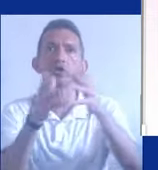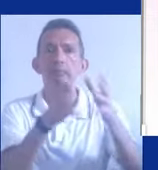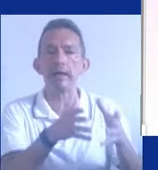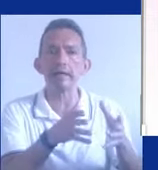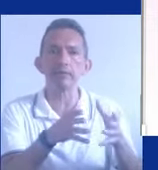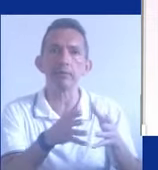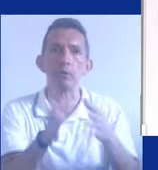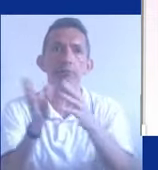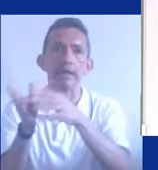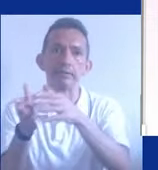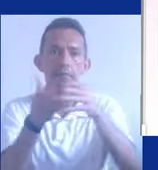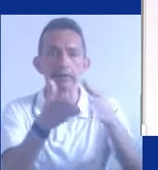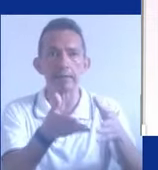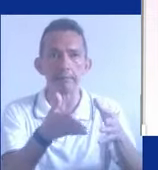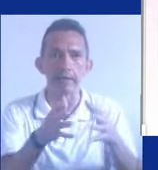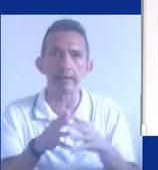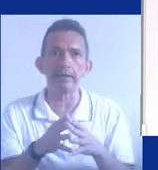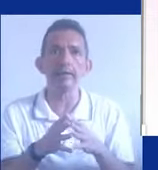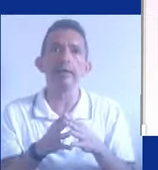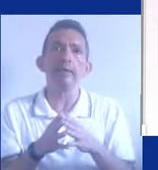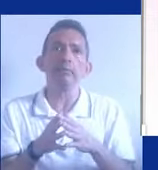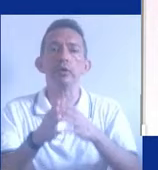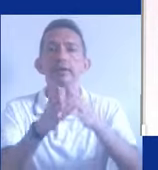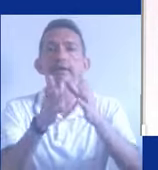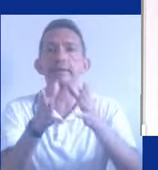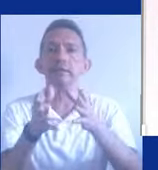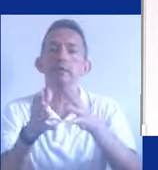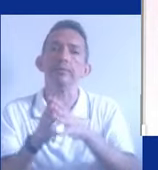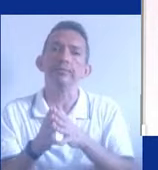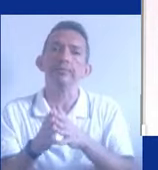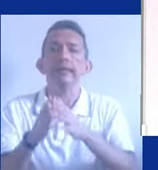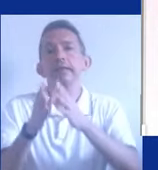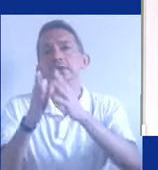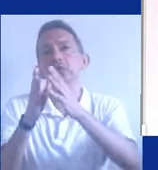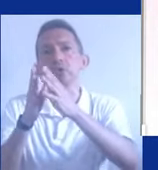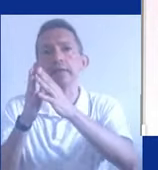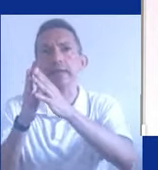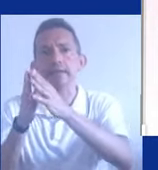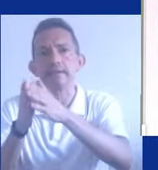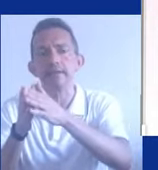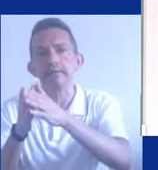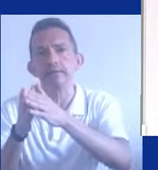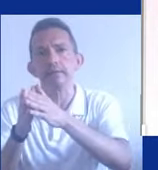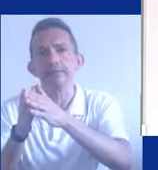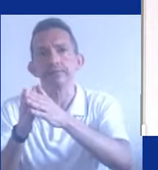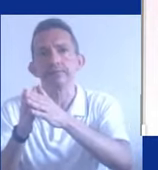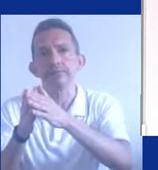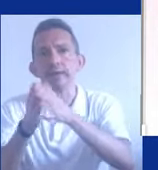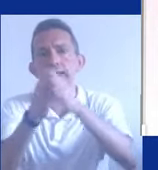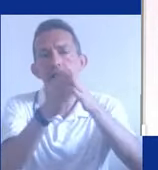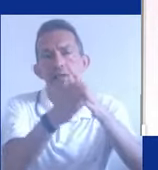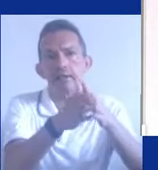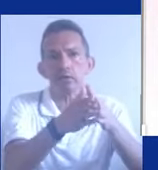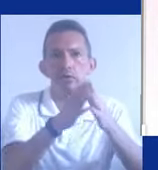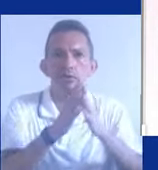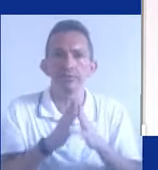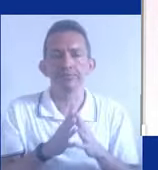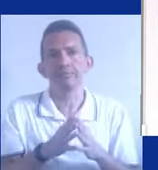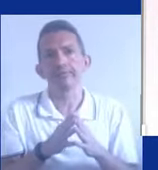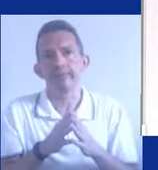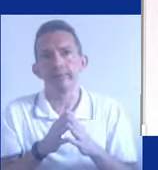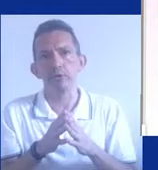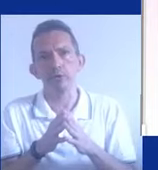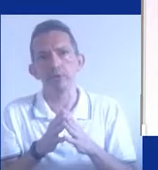chamo de ergastoplasma, que é o plasma que trabalha, porque assim, ó, toda enzima é